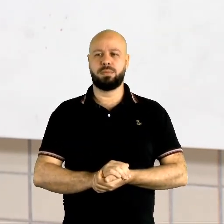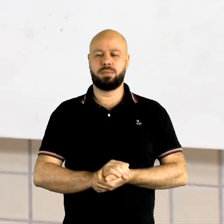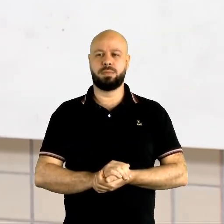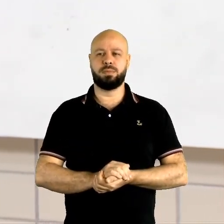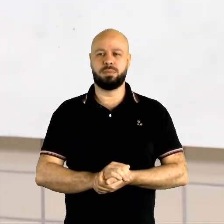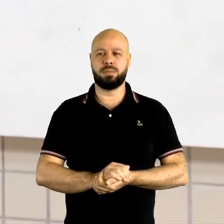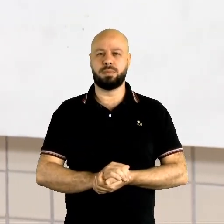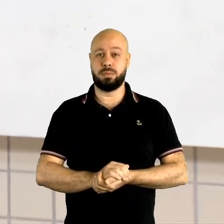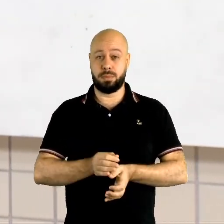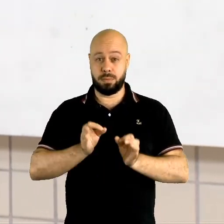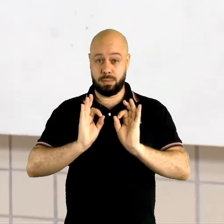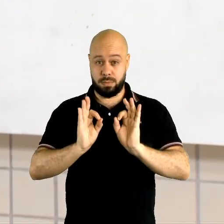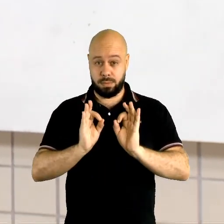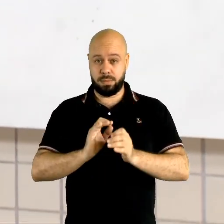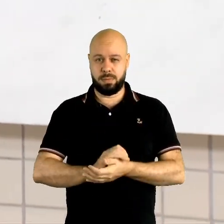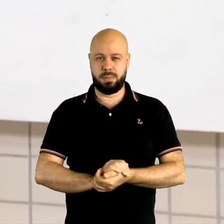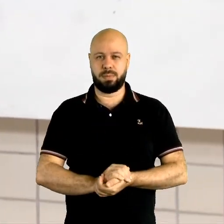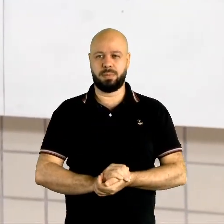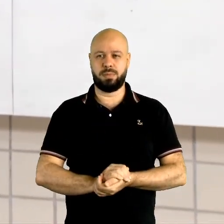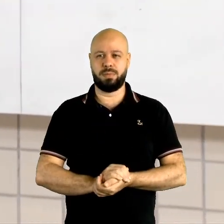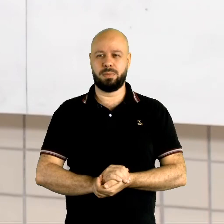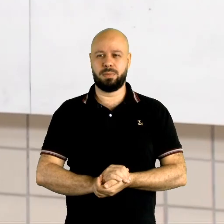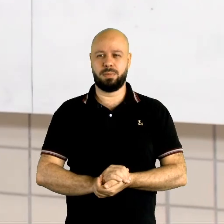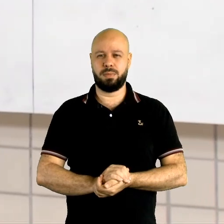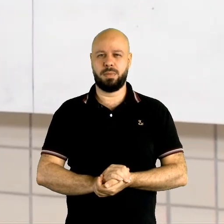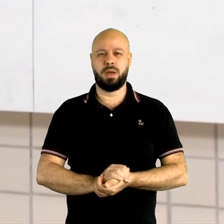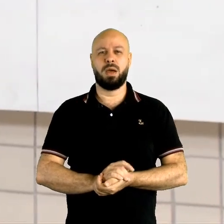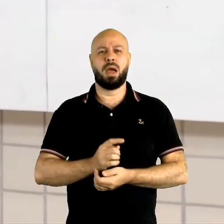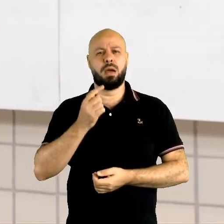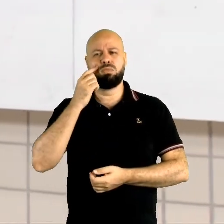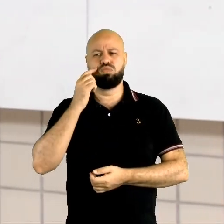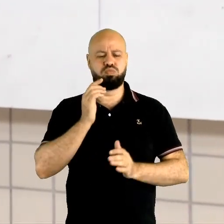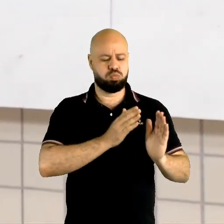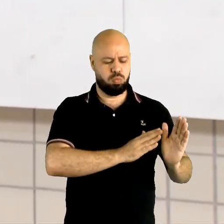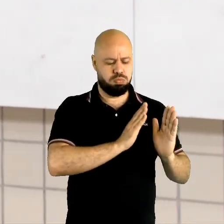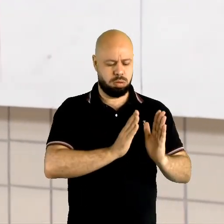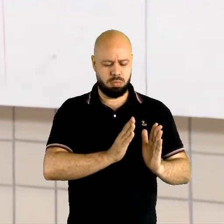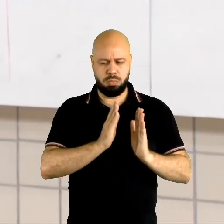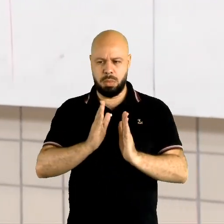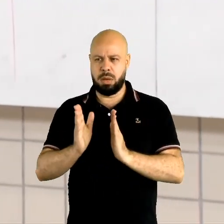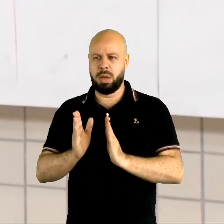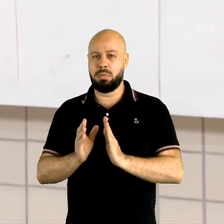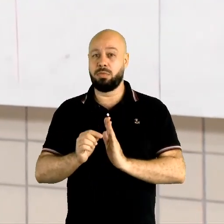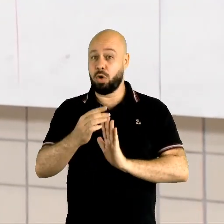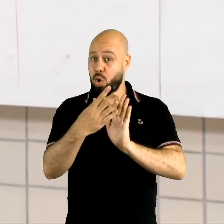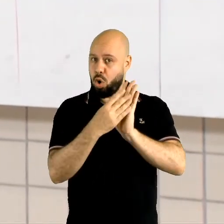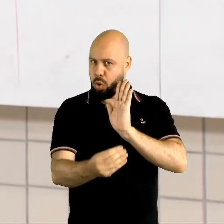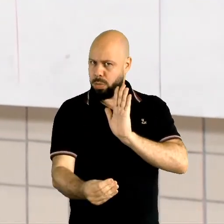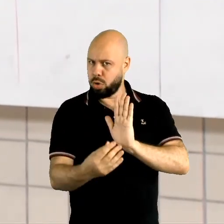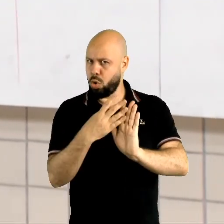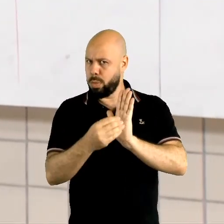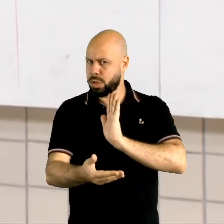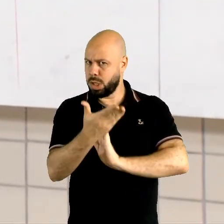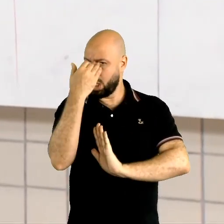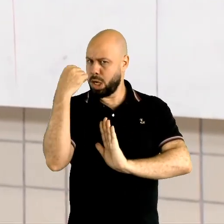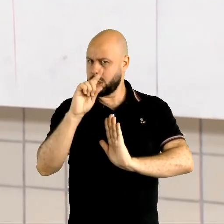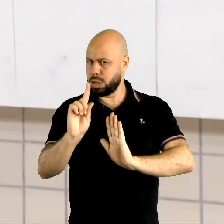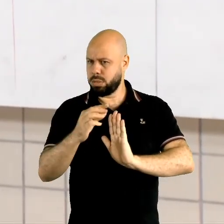texto, certo? Então, esses são os passos. Vamos lá, copiando...